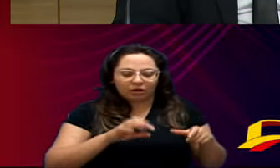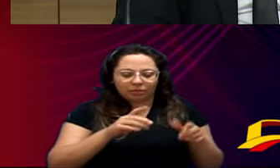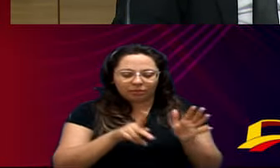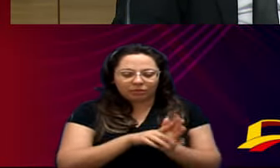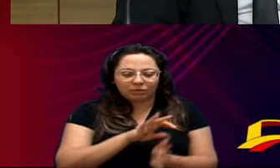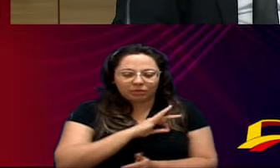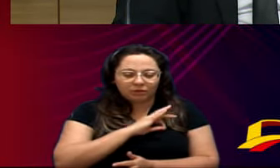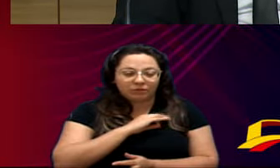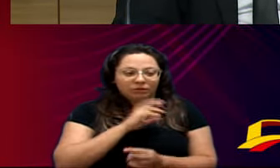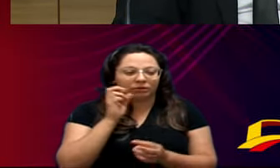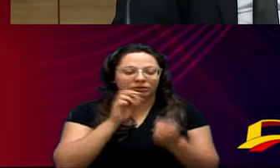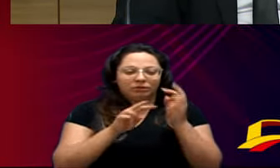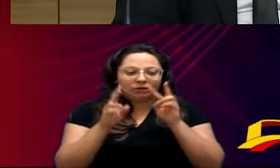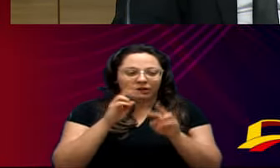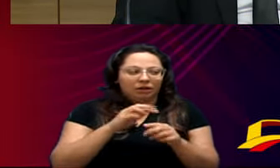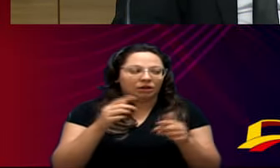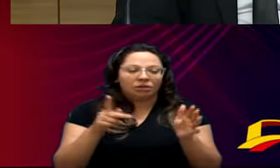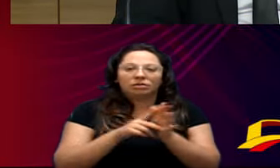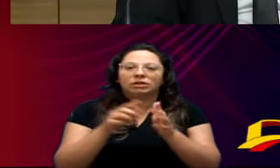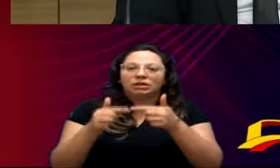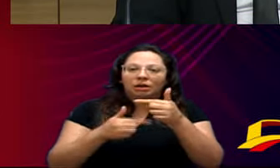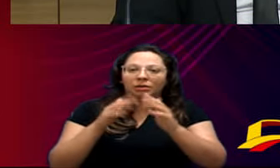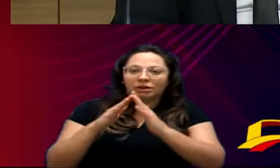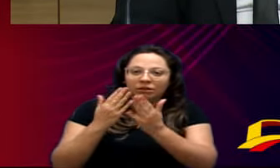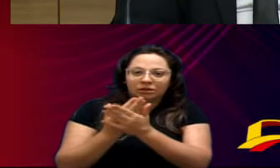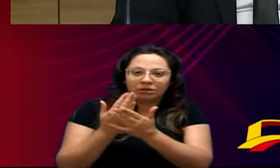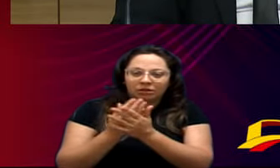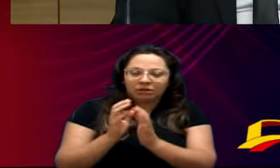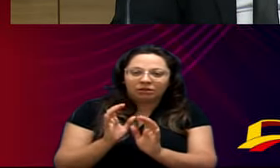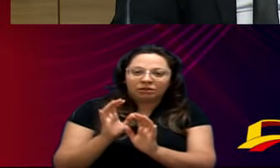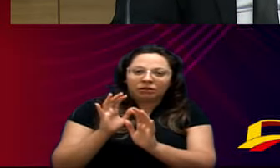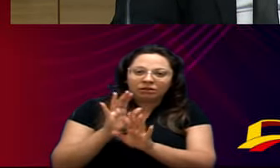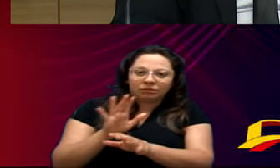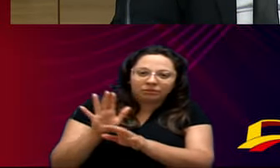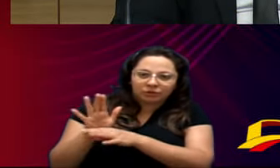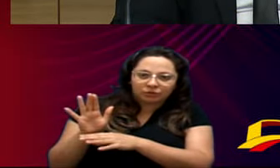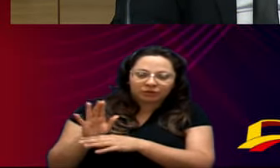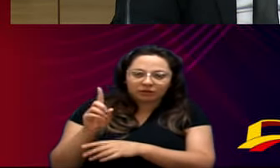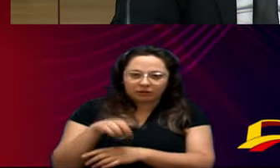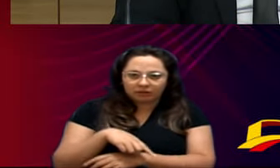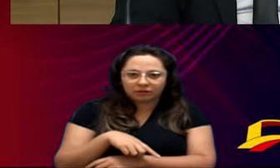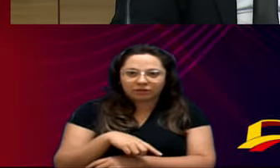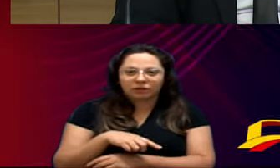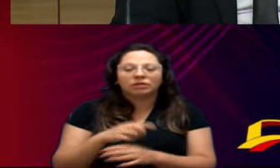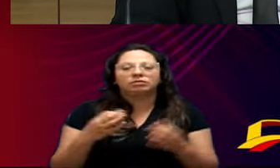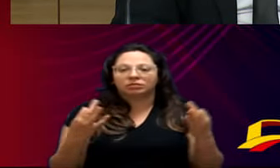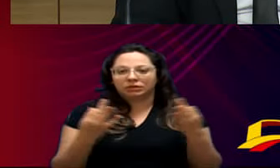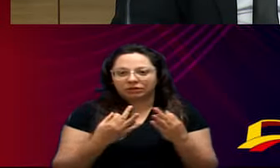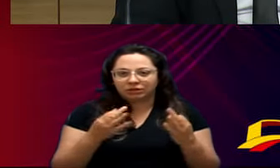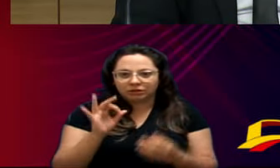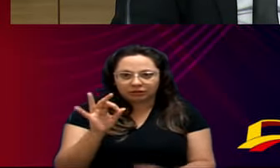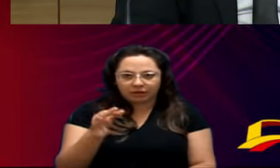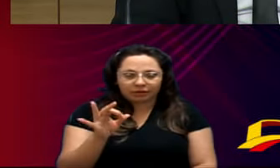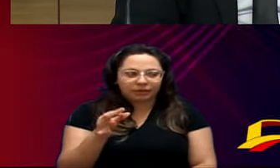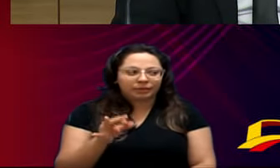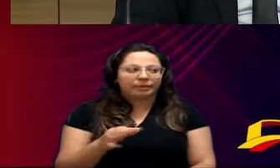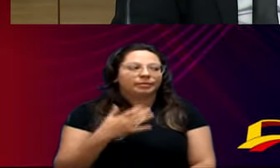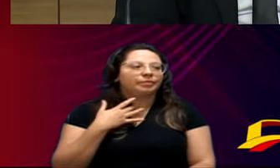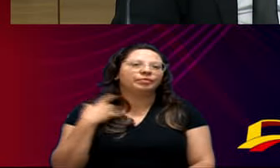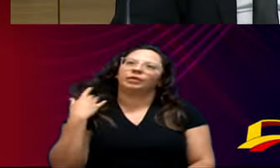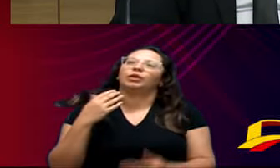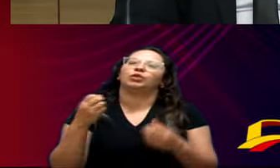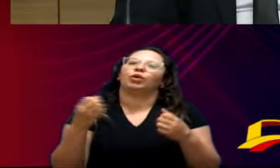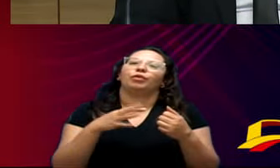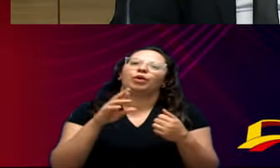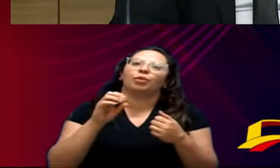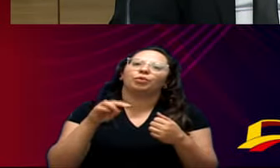para eh trabalho com as escolas prevenção das escolas é isto perfeito excelência é a gente sabe a nova romun